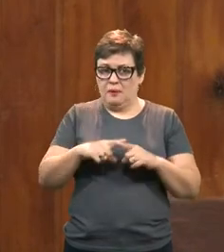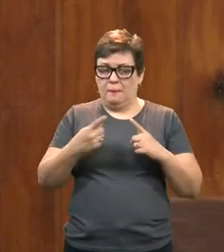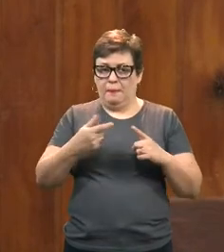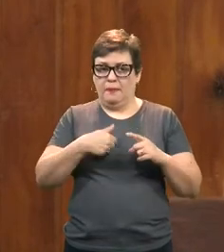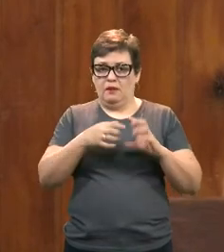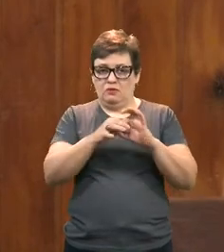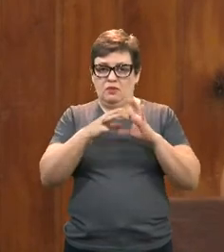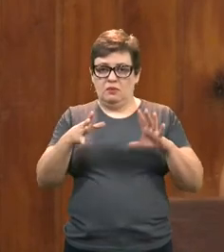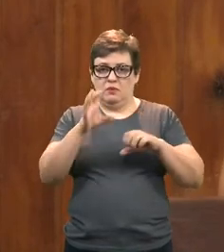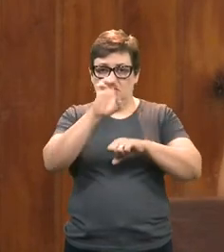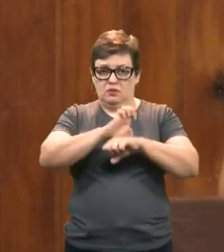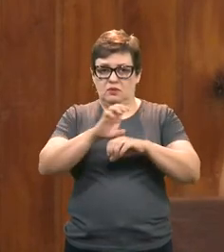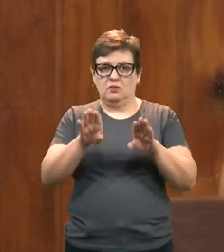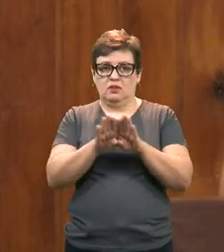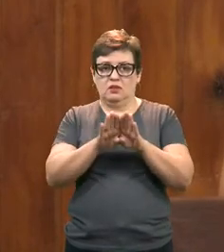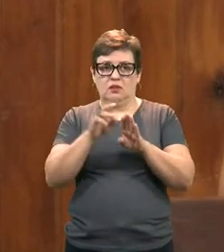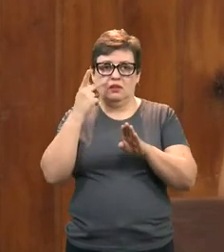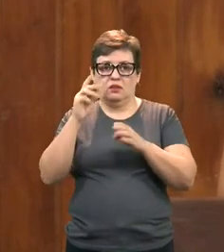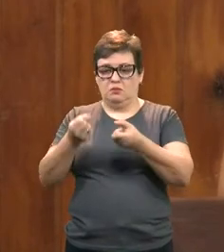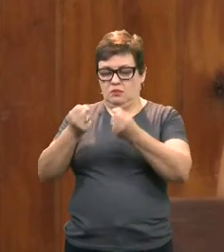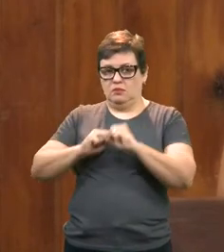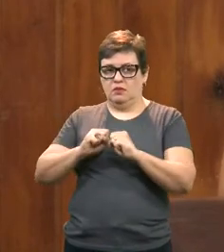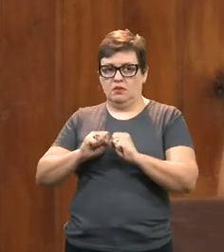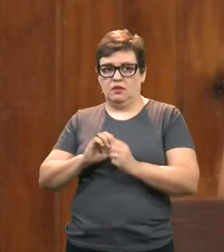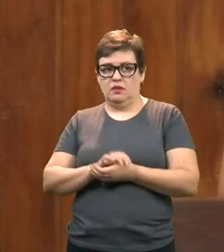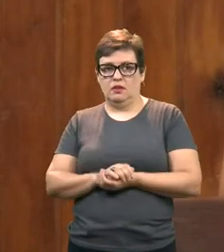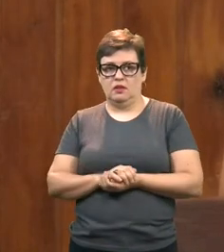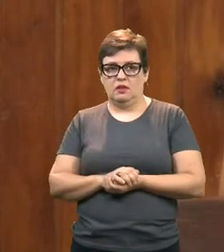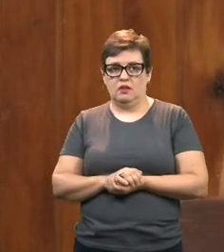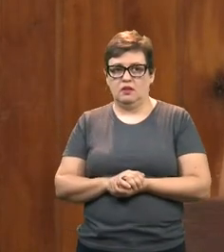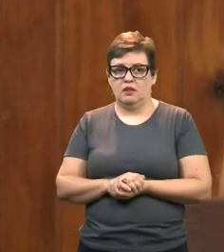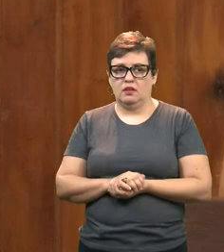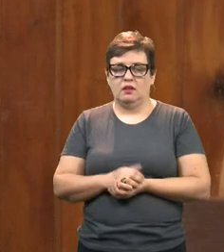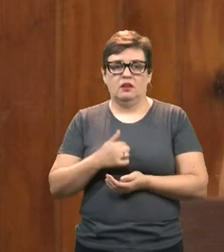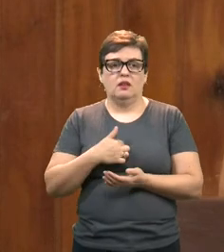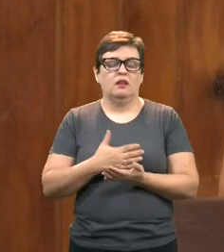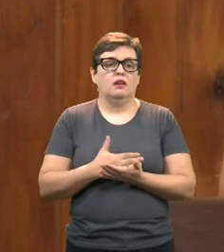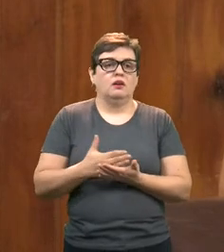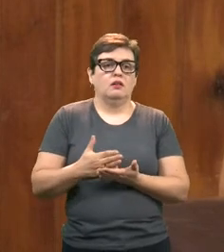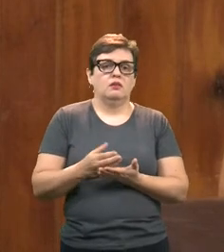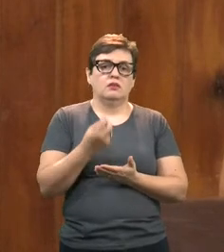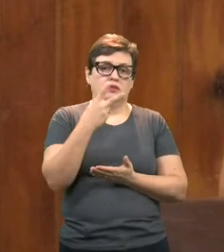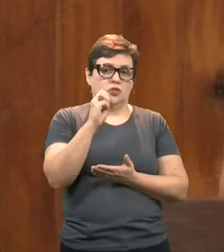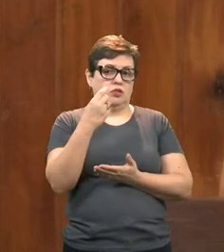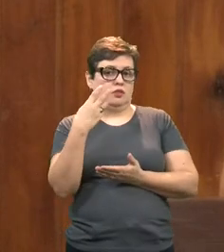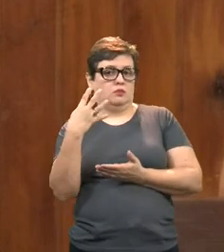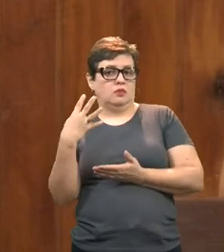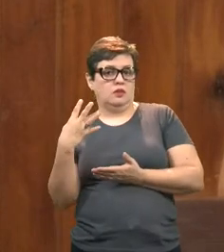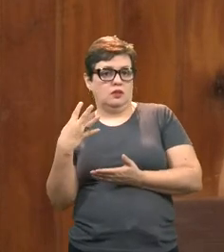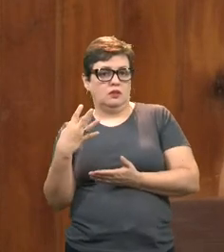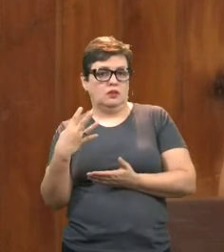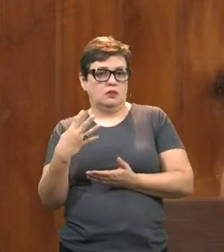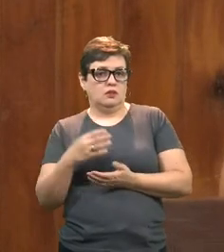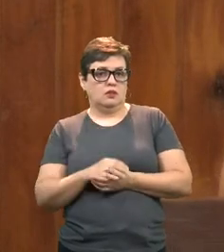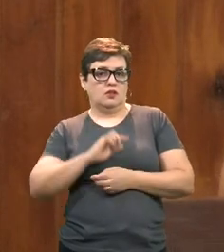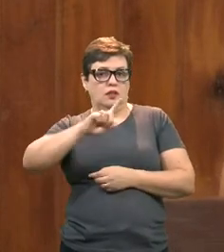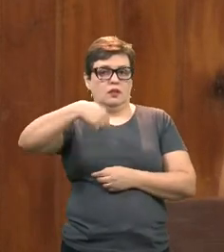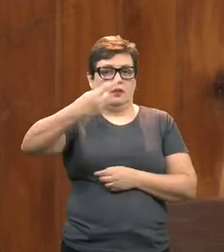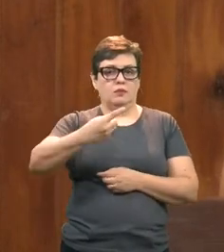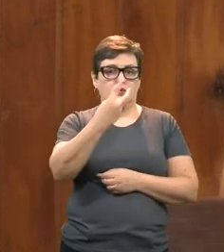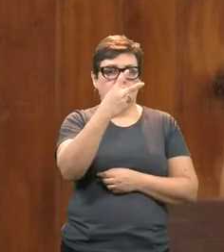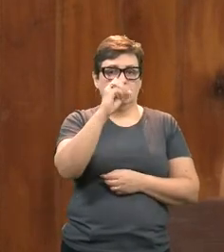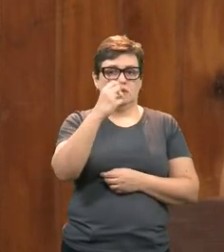do Estado também para me fornecer. E eu comecei a dar em 2014. Em 2015, eu